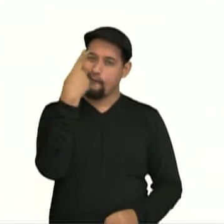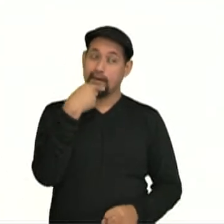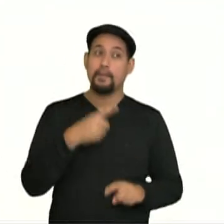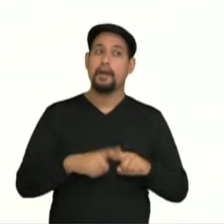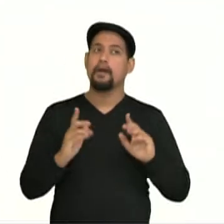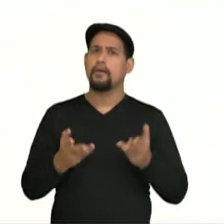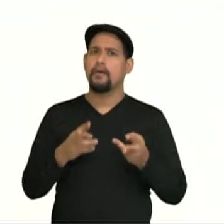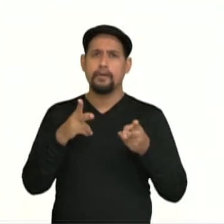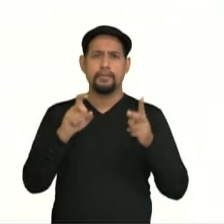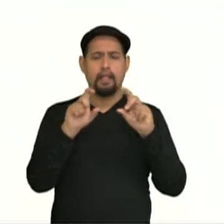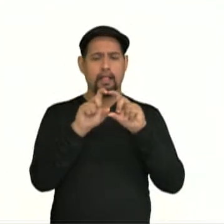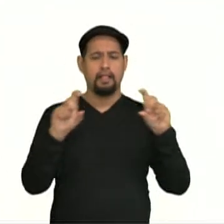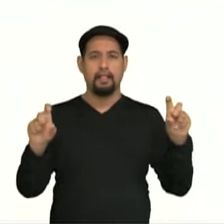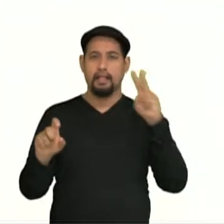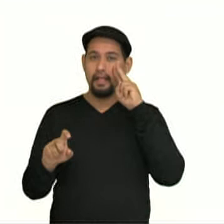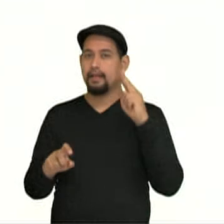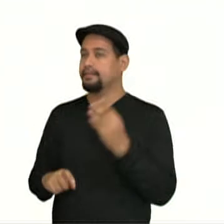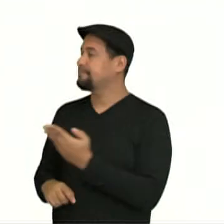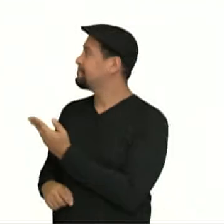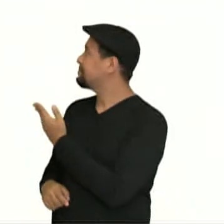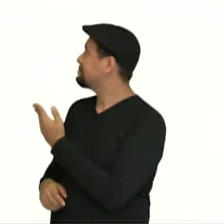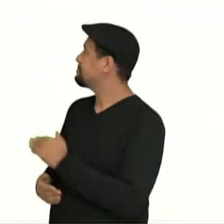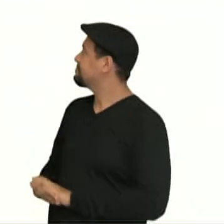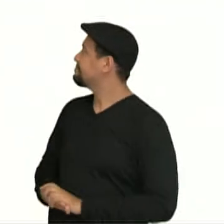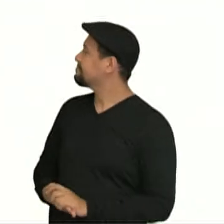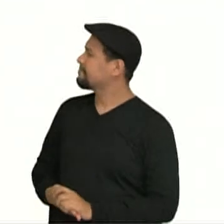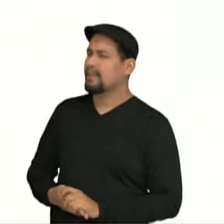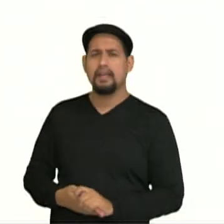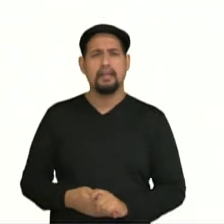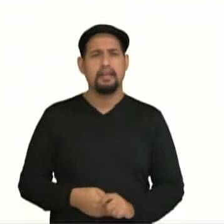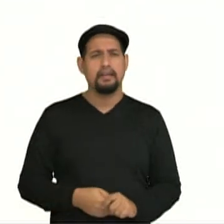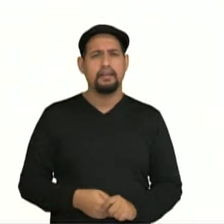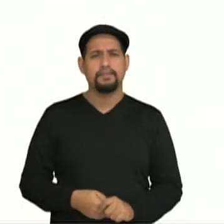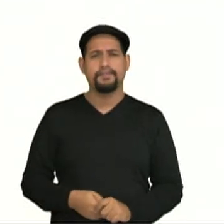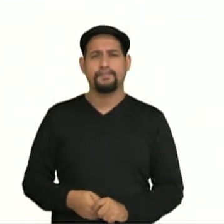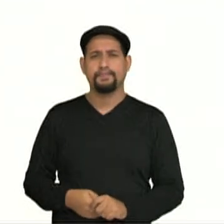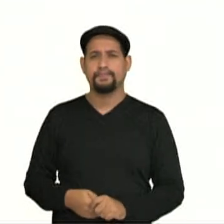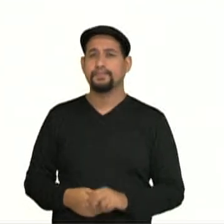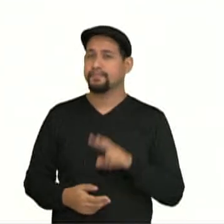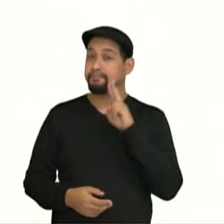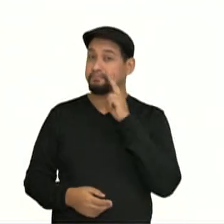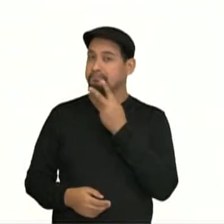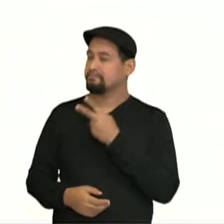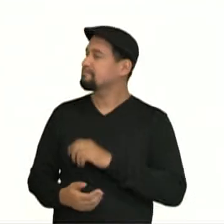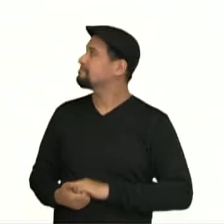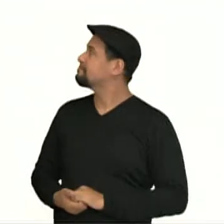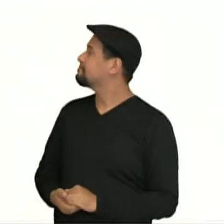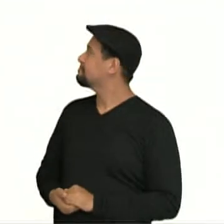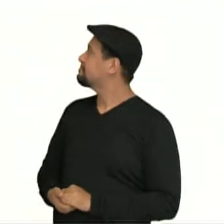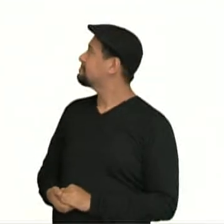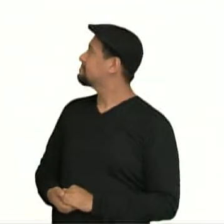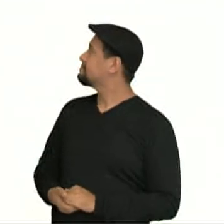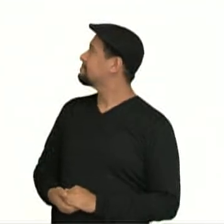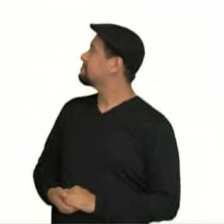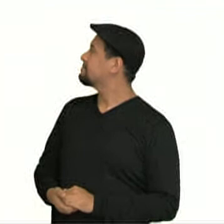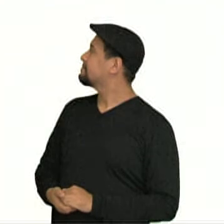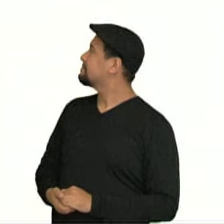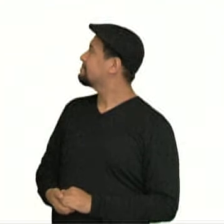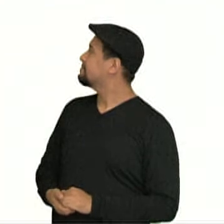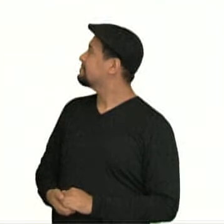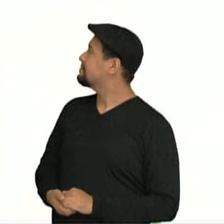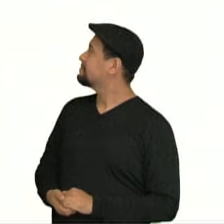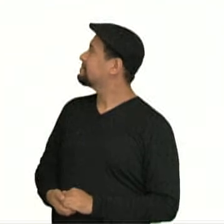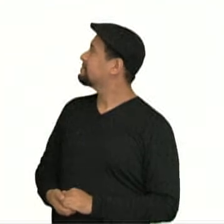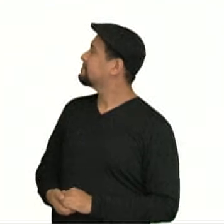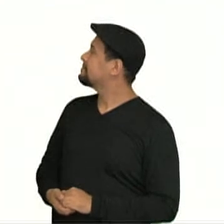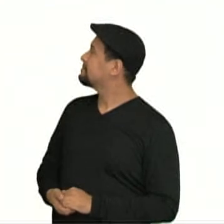Agora, observem a nossa tirinha. Garfield, I'm depressed. I could use a hug.